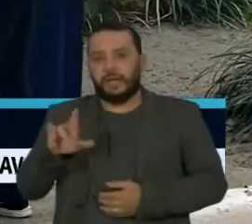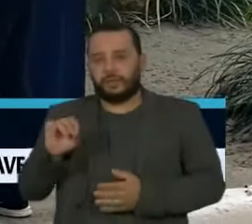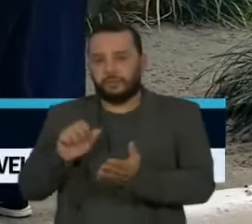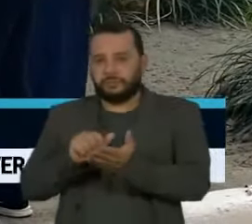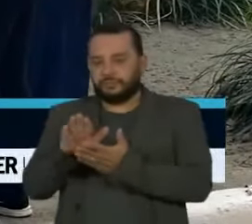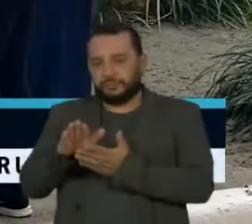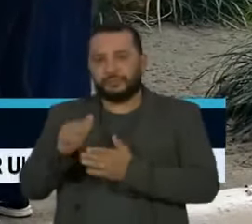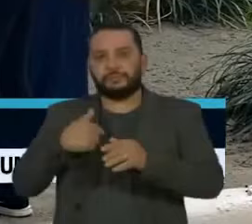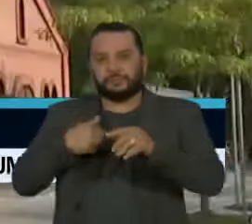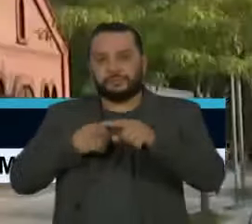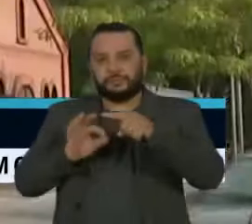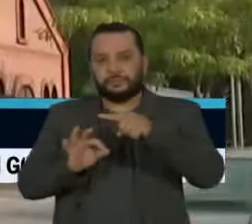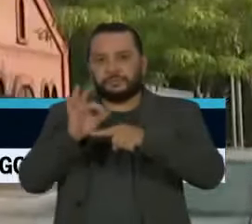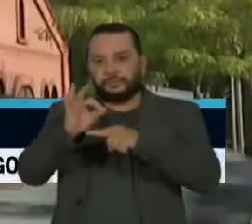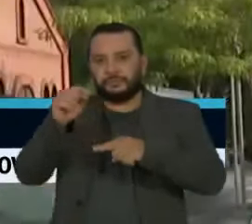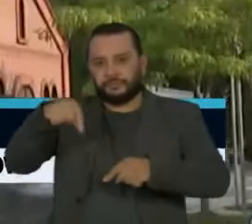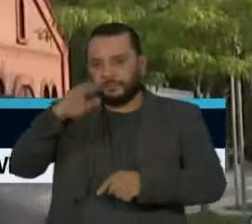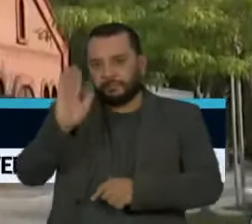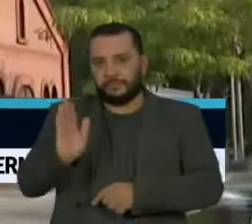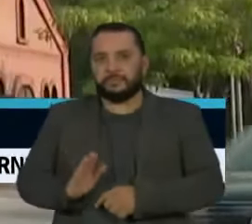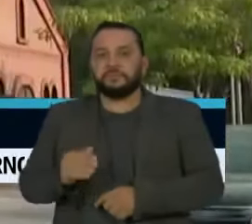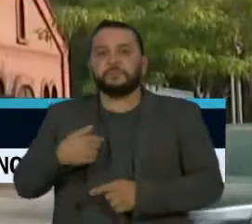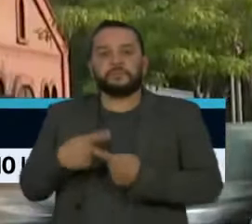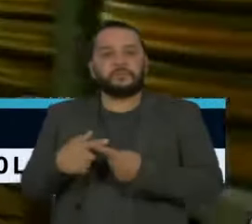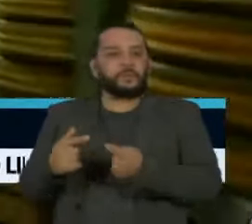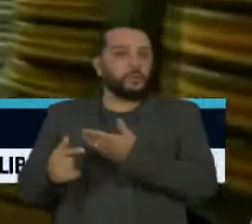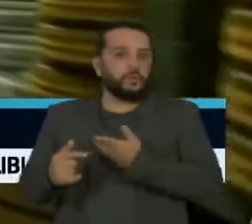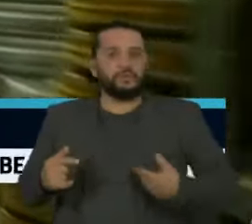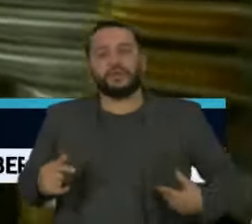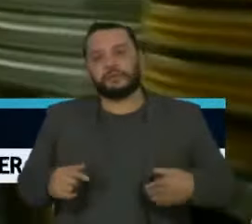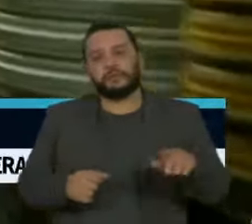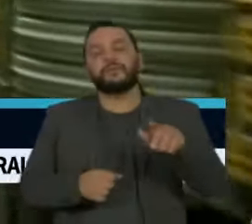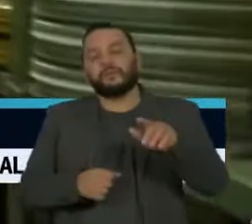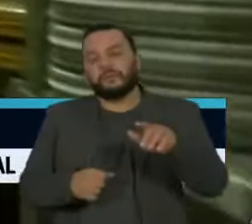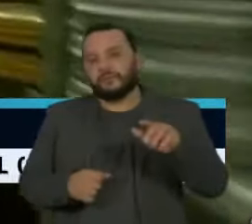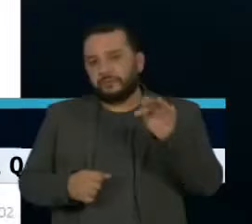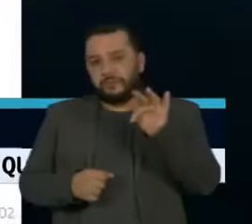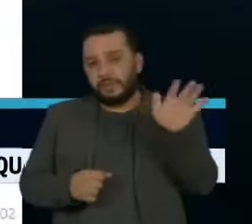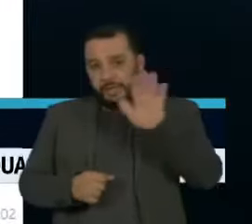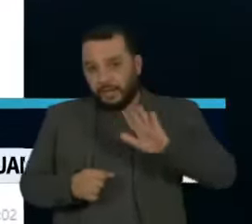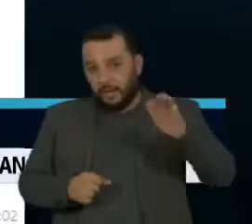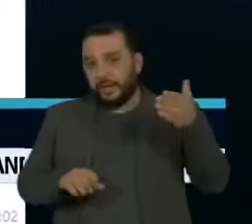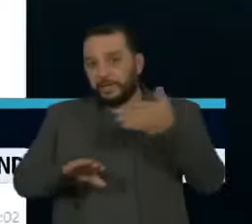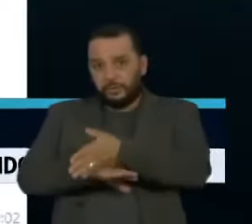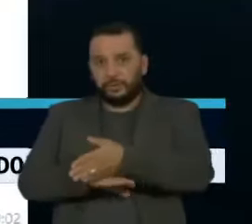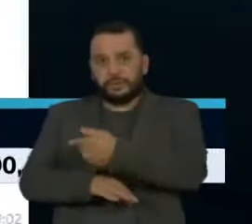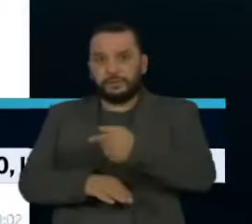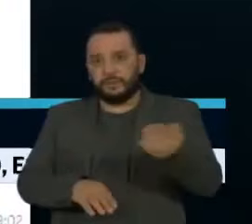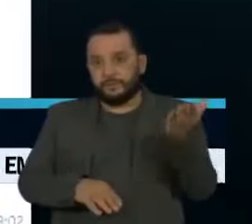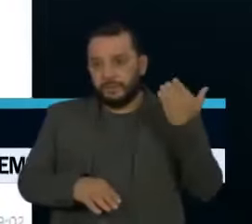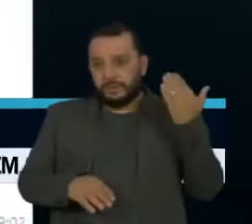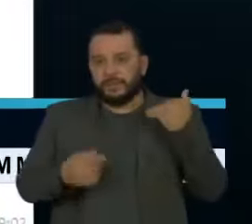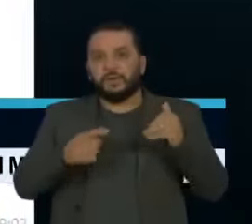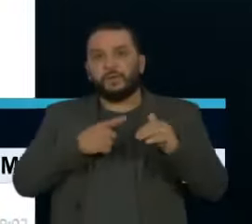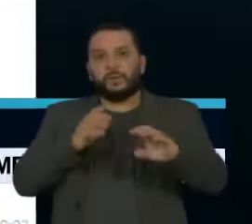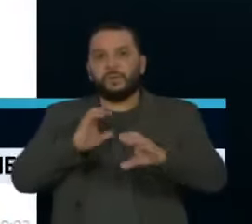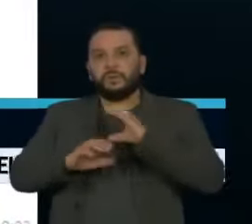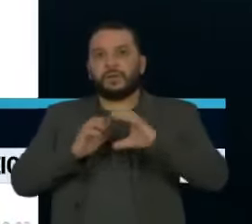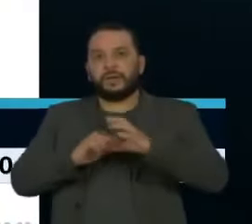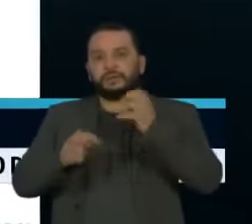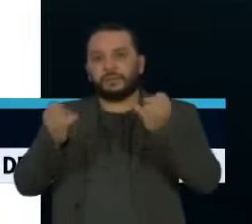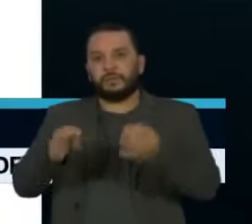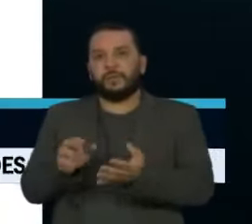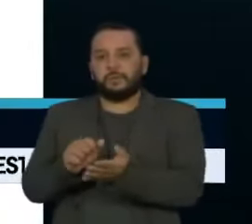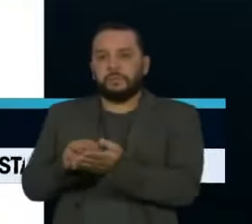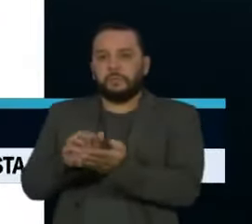da Cinemateca Brasileira depois que o governo federal assumiu a gestão no final da semana passada. Um comunicado interno informou que as